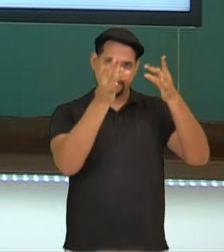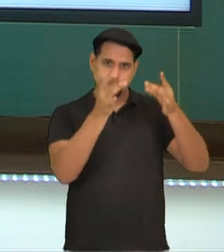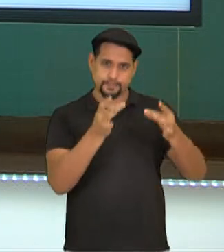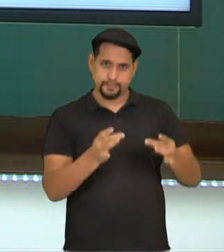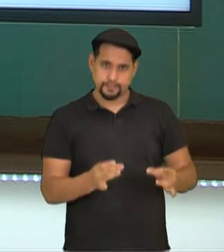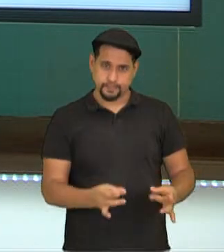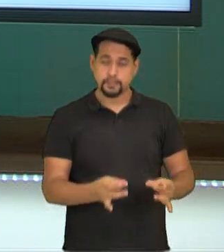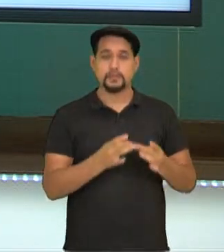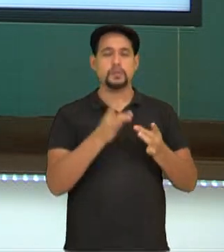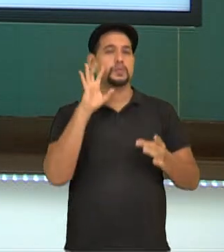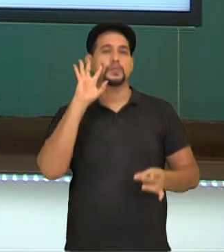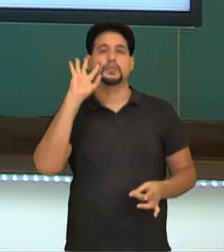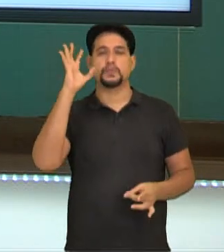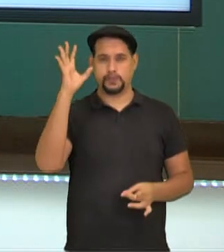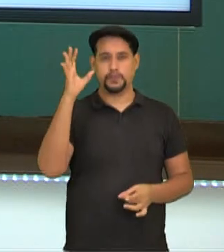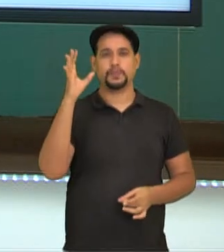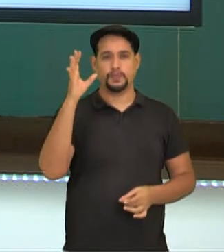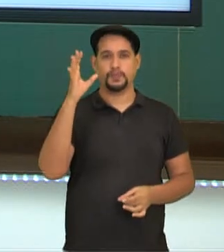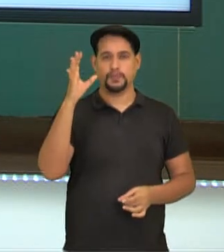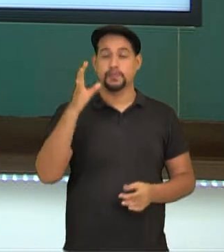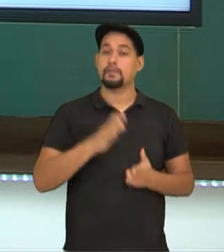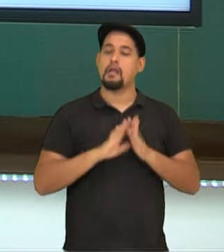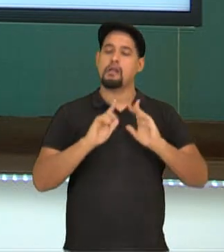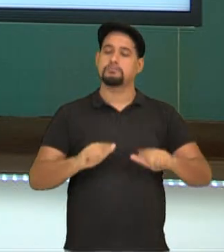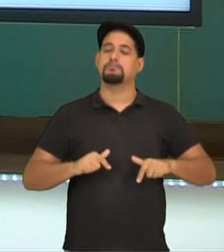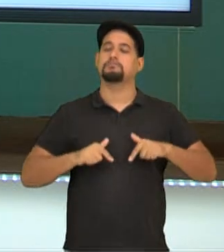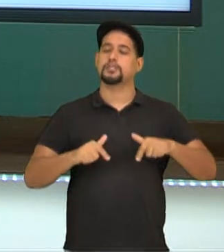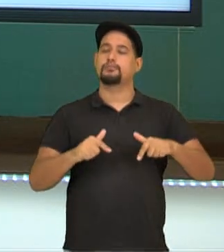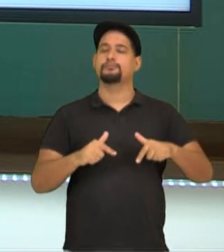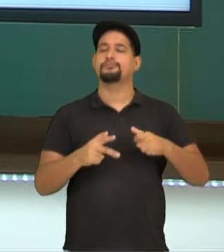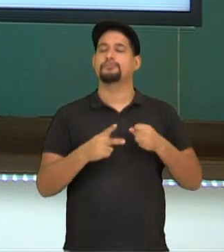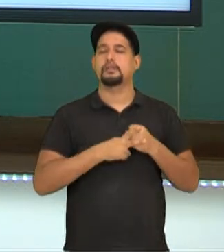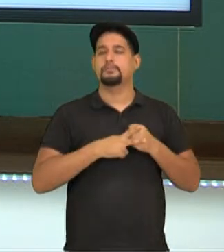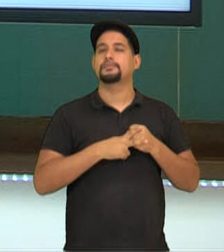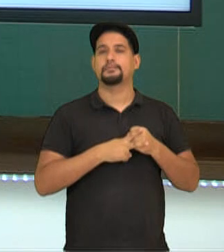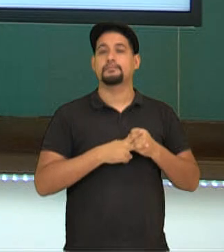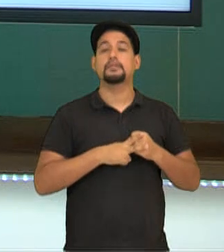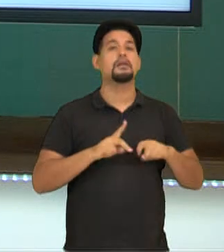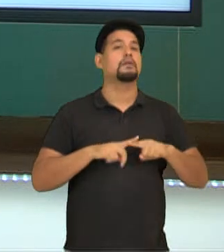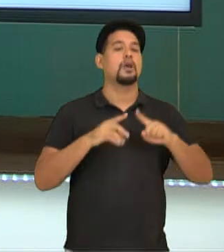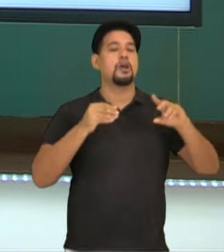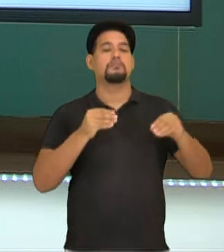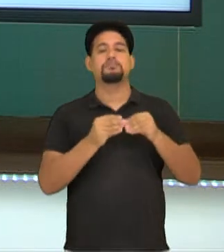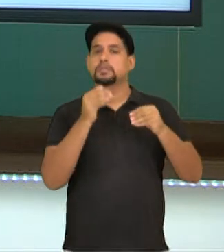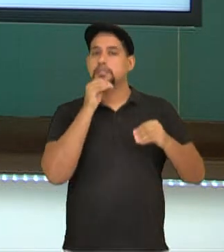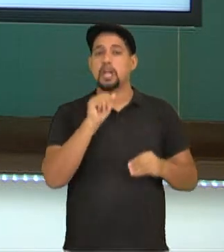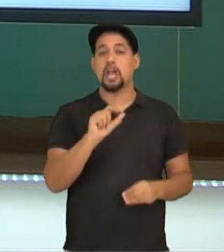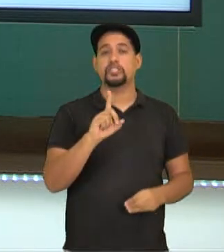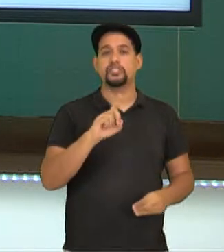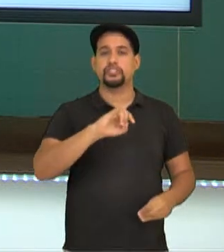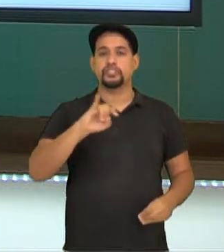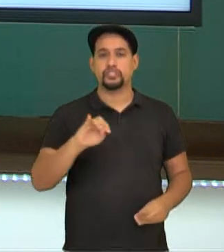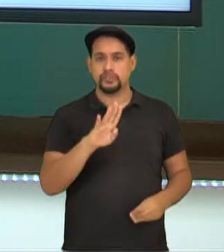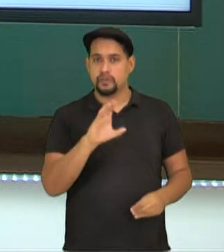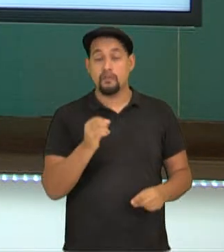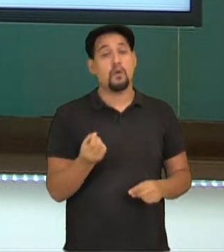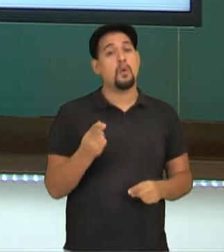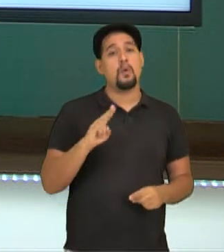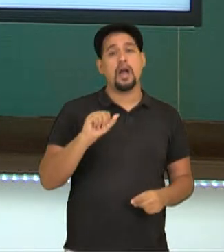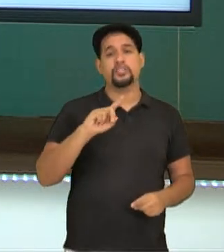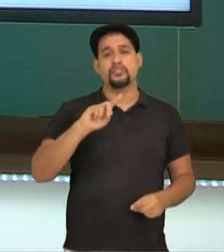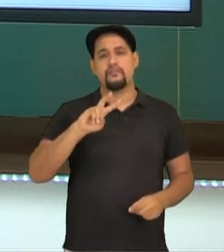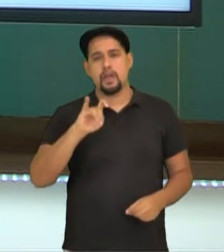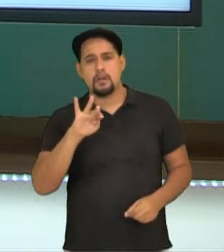ele dá circunstância da ação verbal. Então, acrescenta adjetivo ele próprio, ou